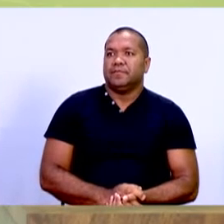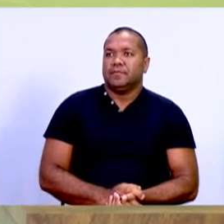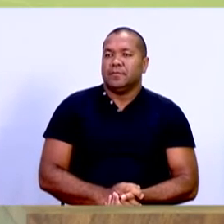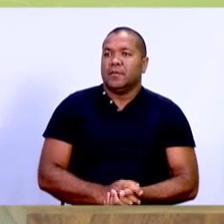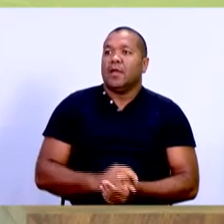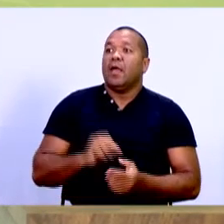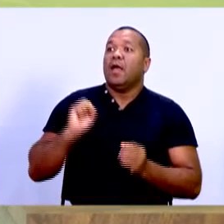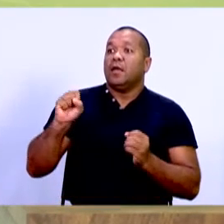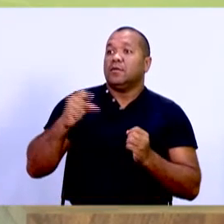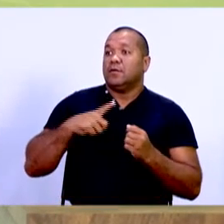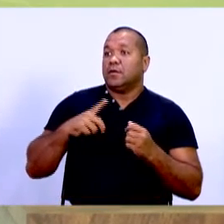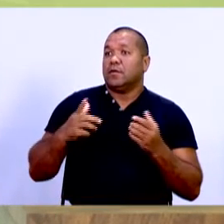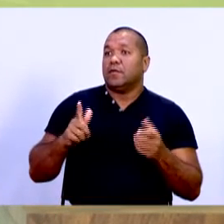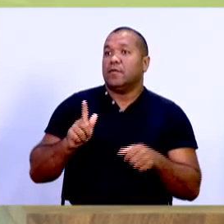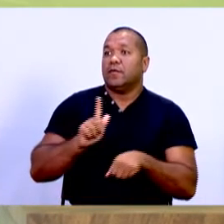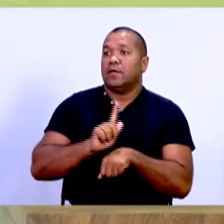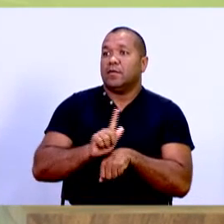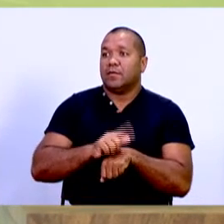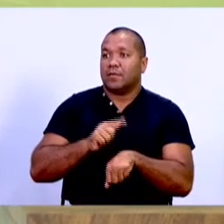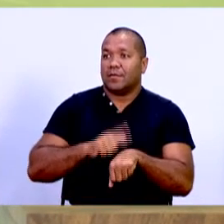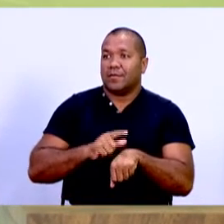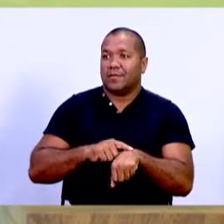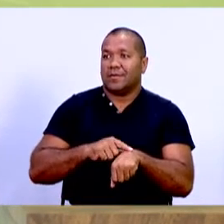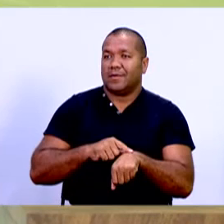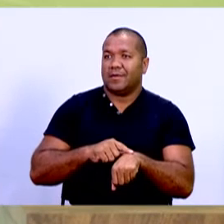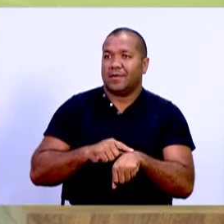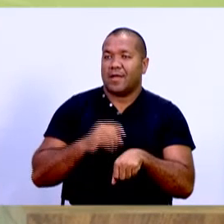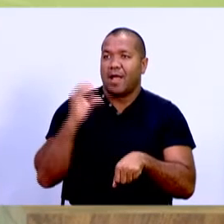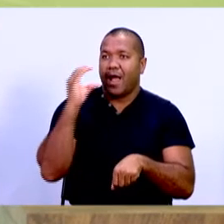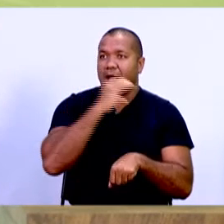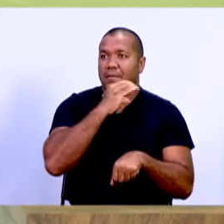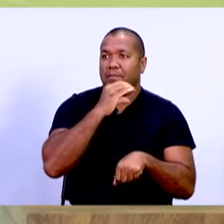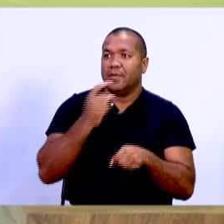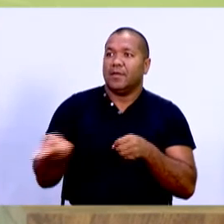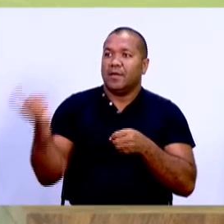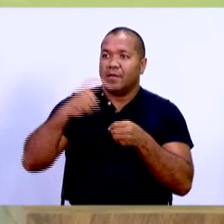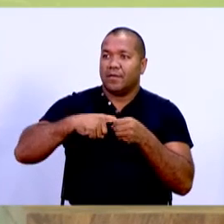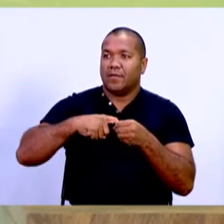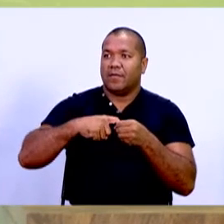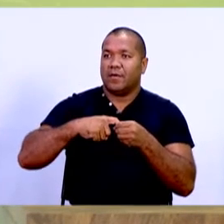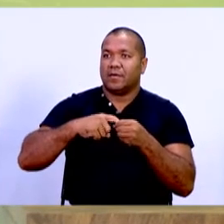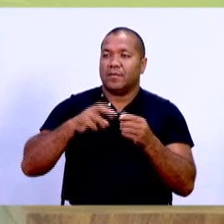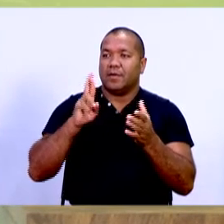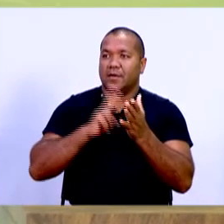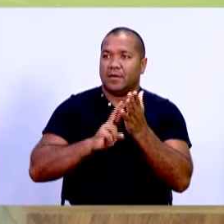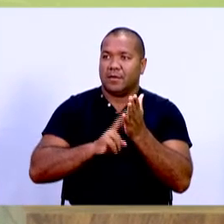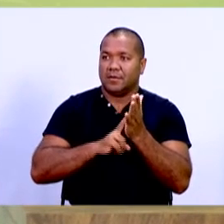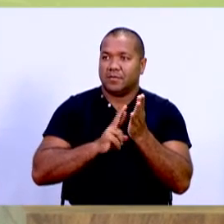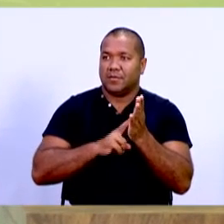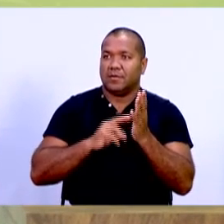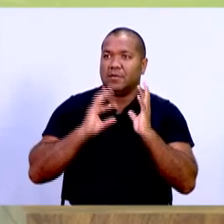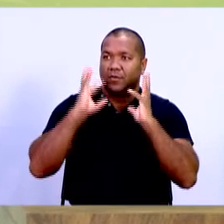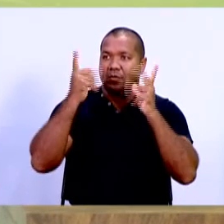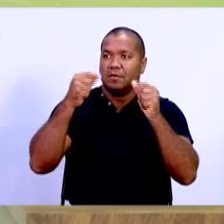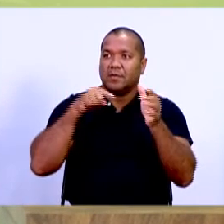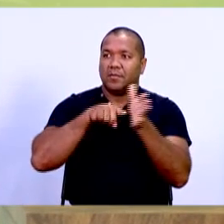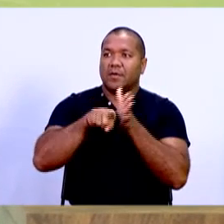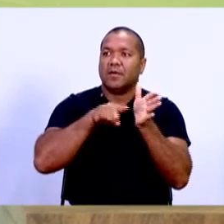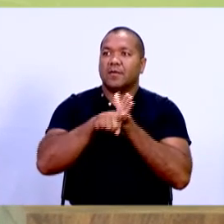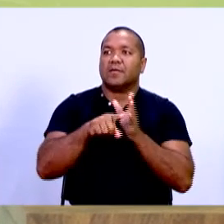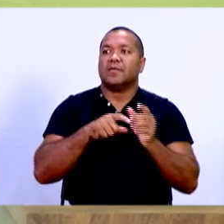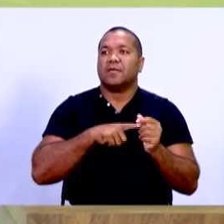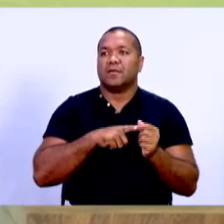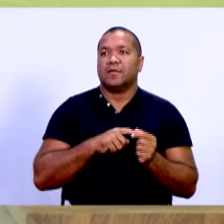É isso, gente. Vamos dar um intervalinho bem rápido para vocês e a gente na volta vai responder as perguntas que porventura surgirem,